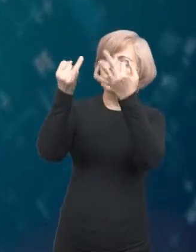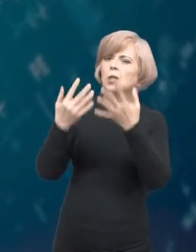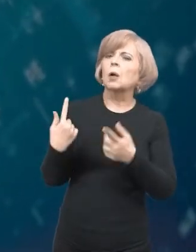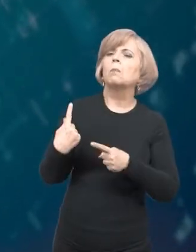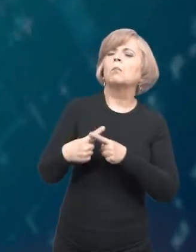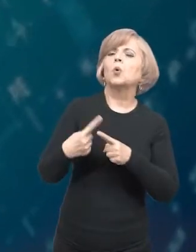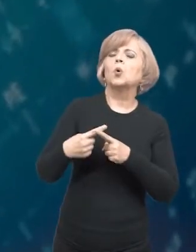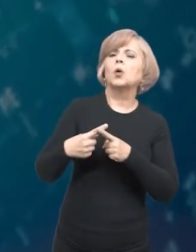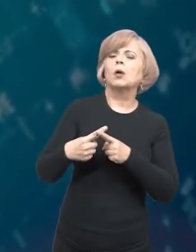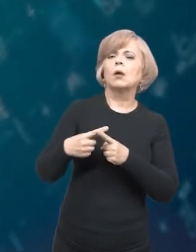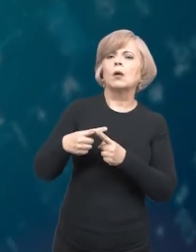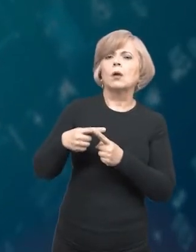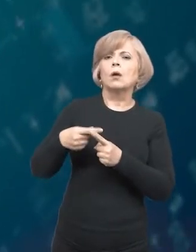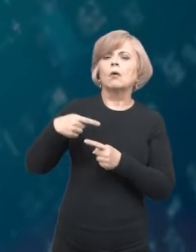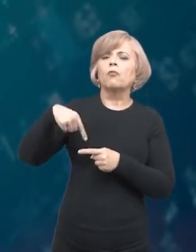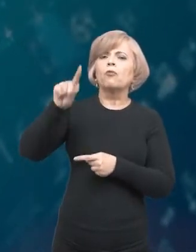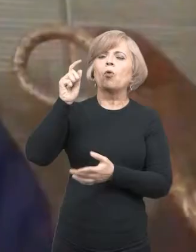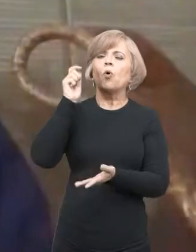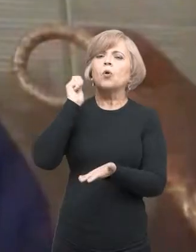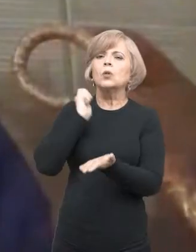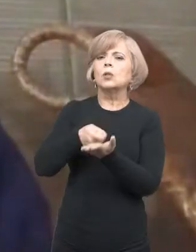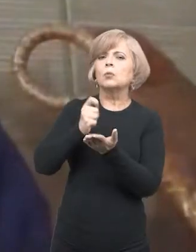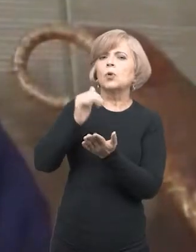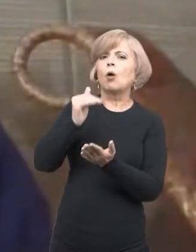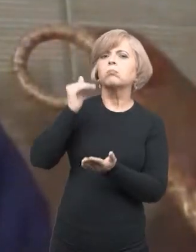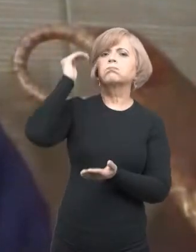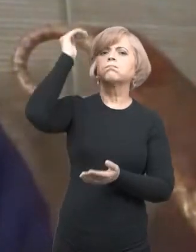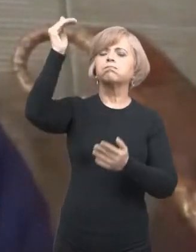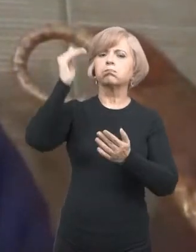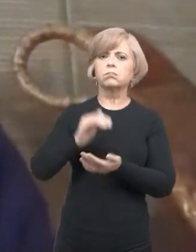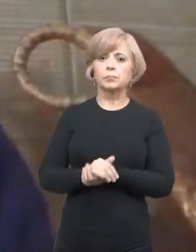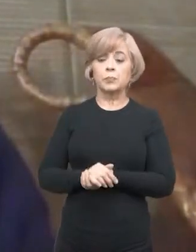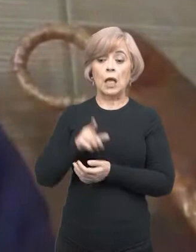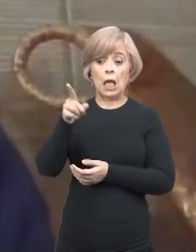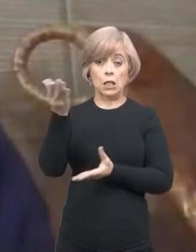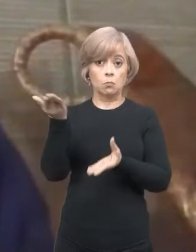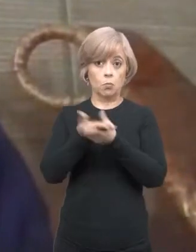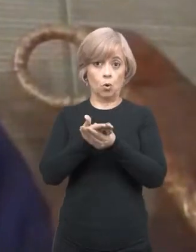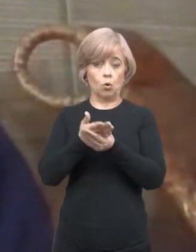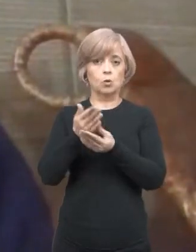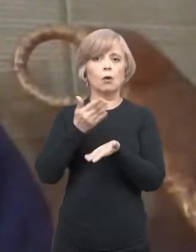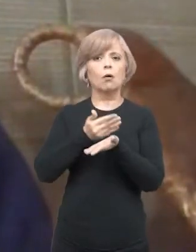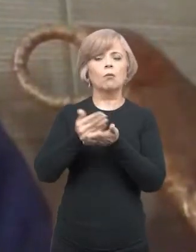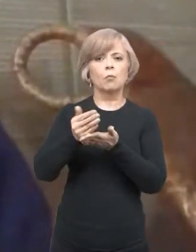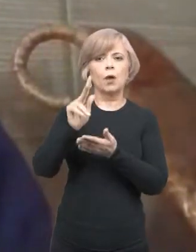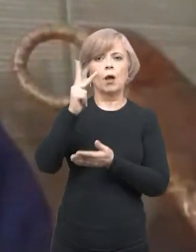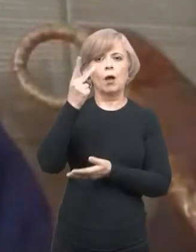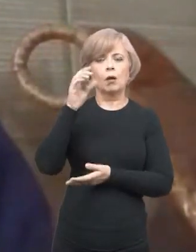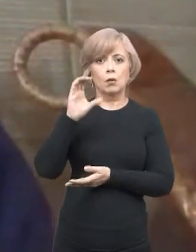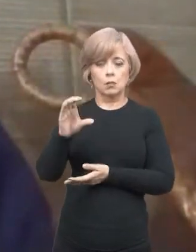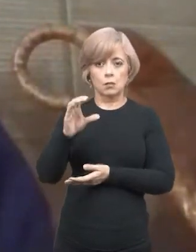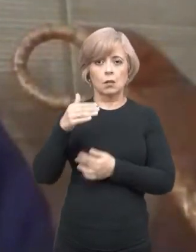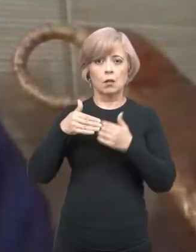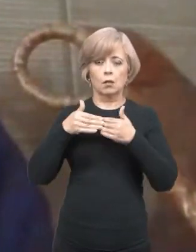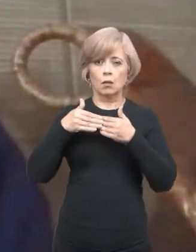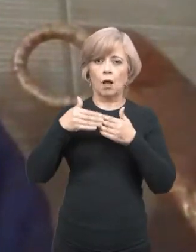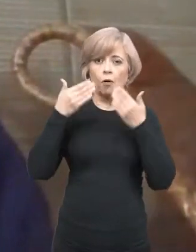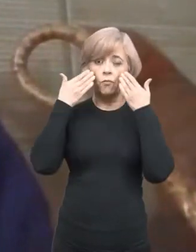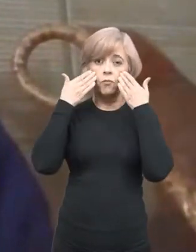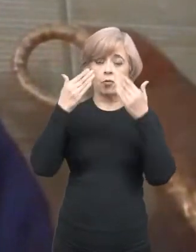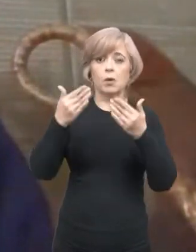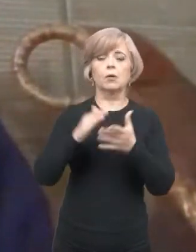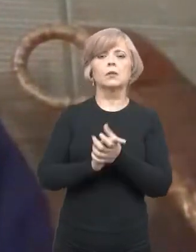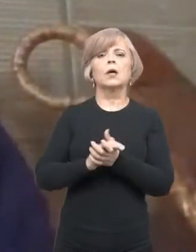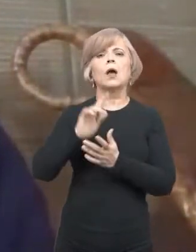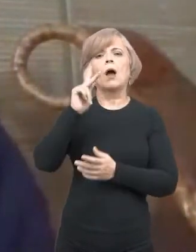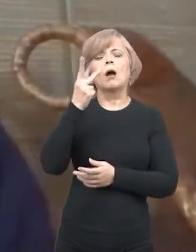o caso foi para o Tribunal Superior? Este caso ele inicia com um HC perante o Tribunal de Justiça